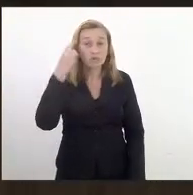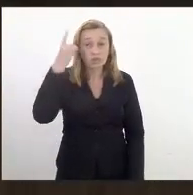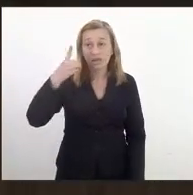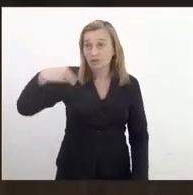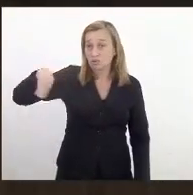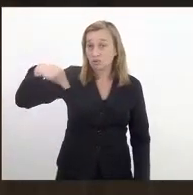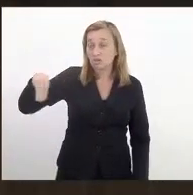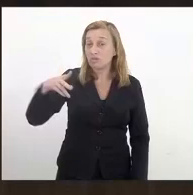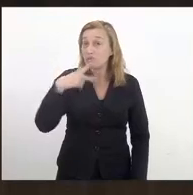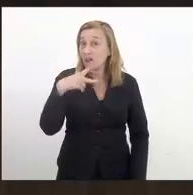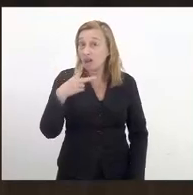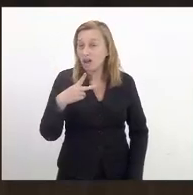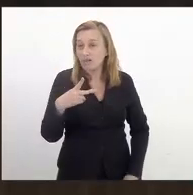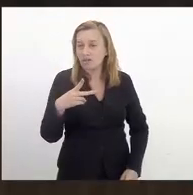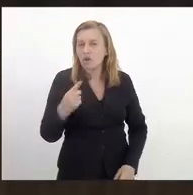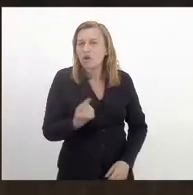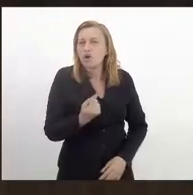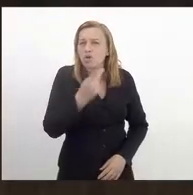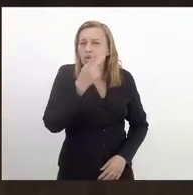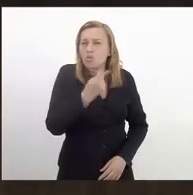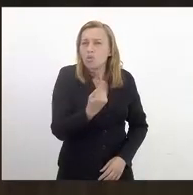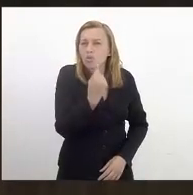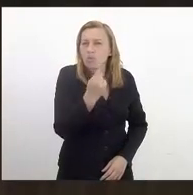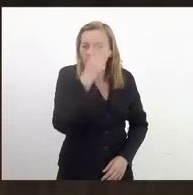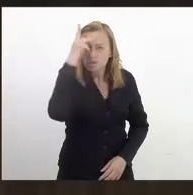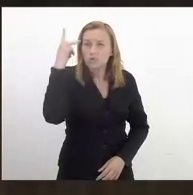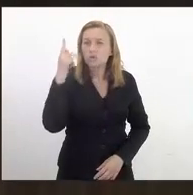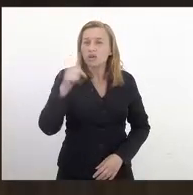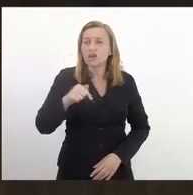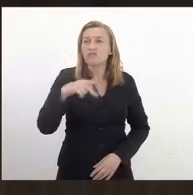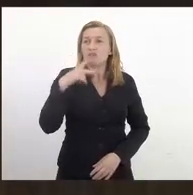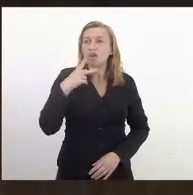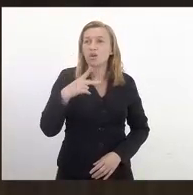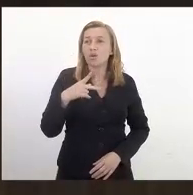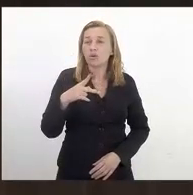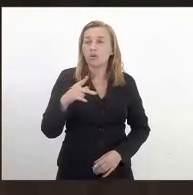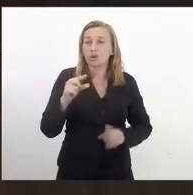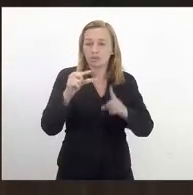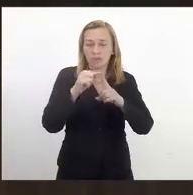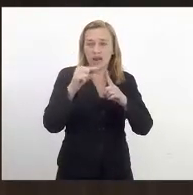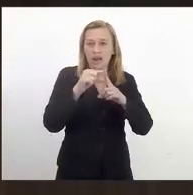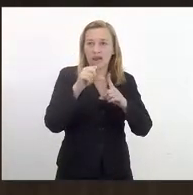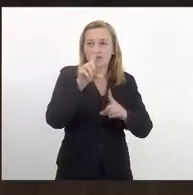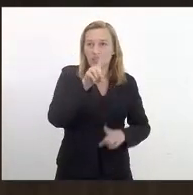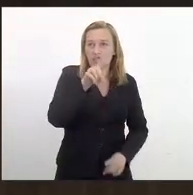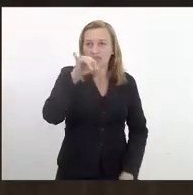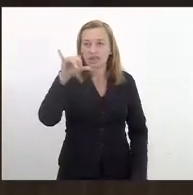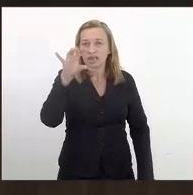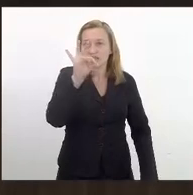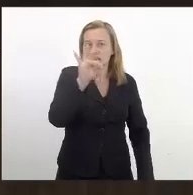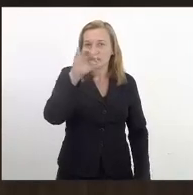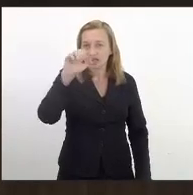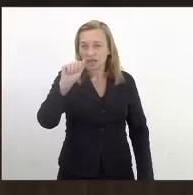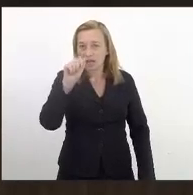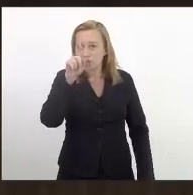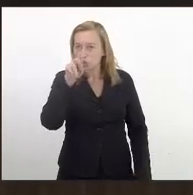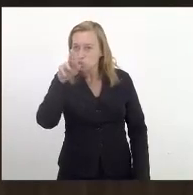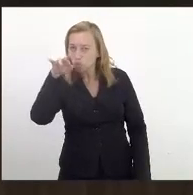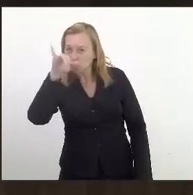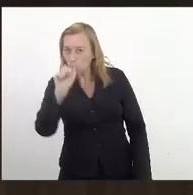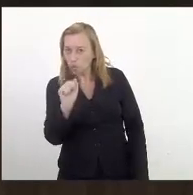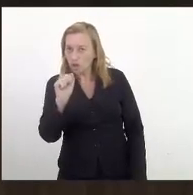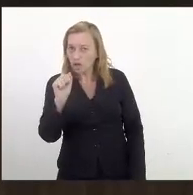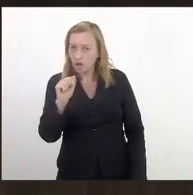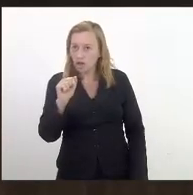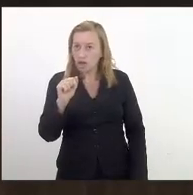quando falando quando alguém aqui no plenário falou da palavra ditadura eu não estou aqui defendendo nem eu vi o